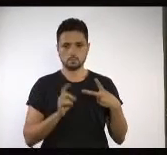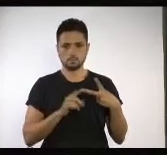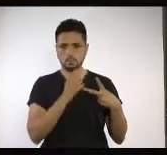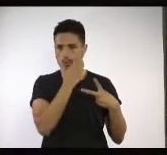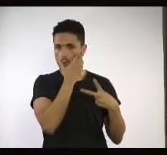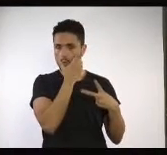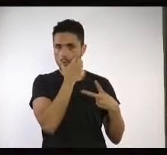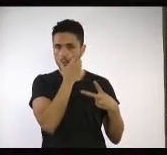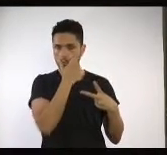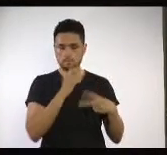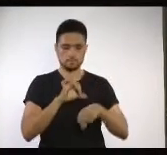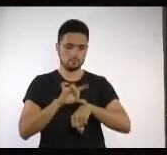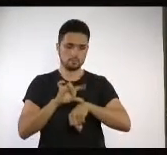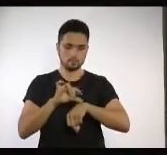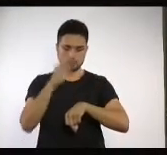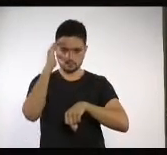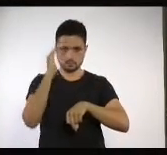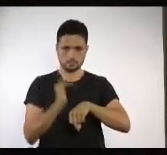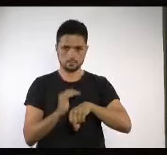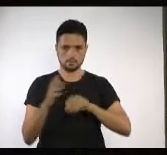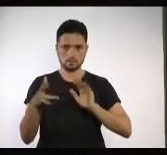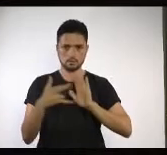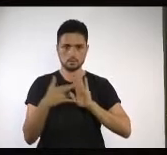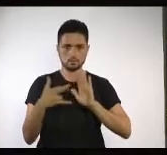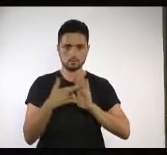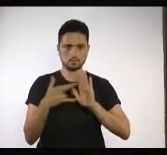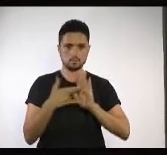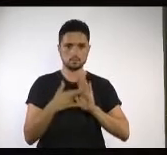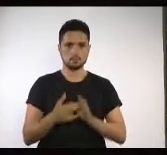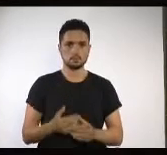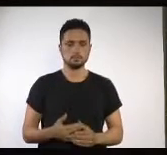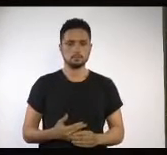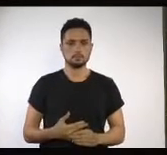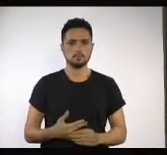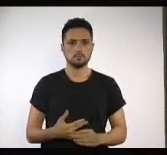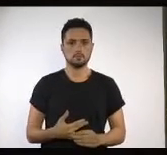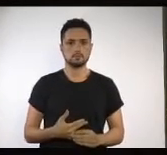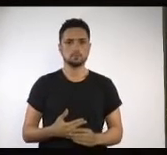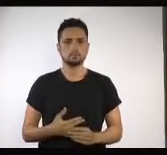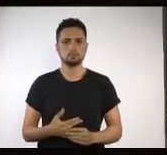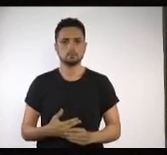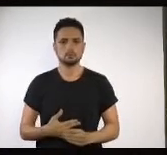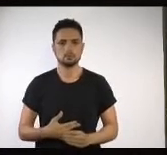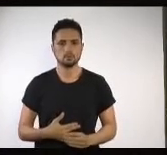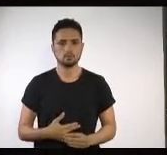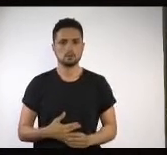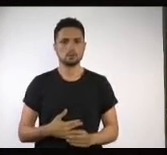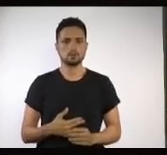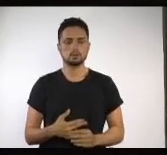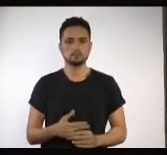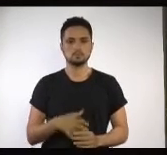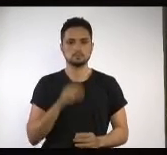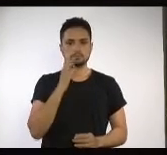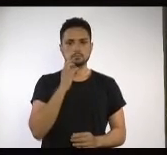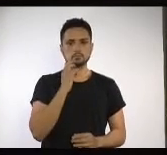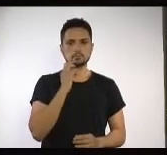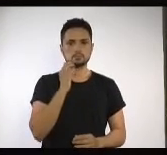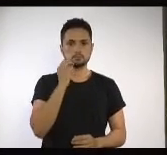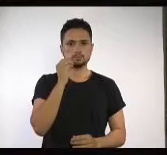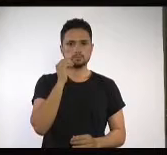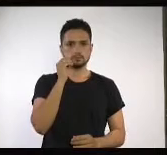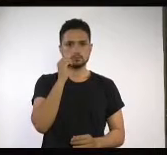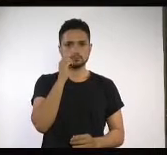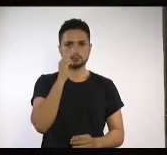ainda do meu tempo, respeitando a nossa presidência, Felipe Soares, eu quero também me manifestar